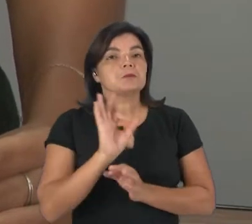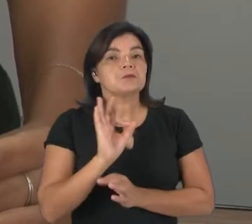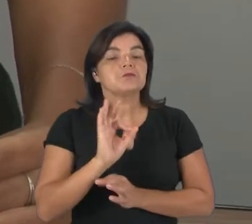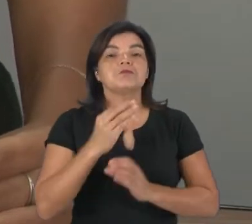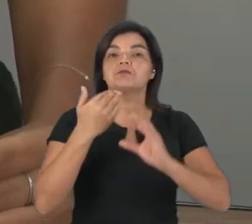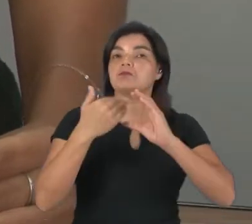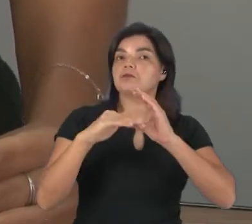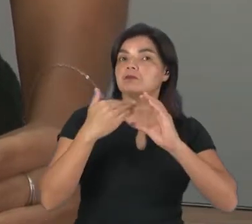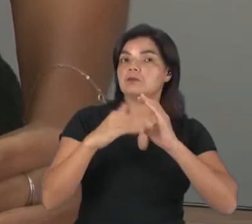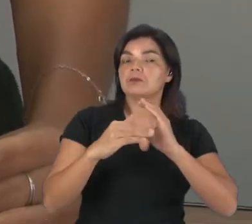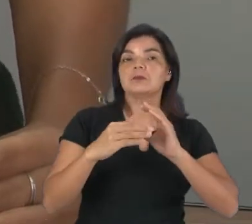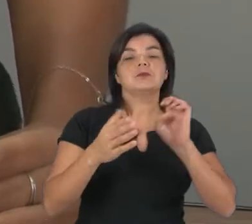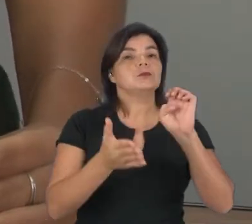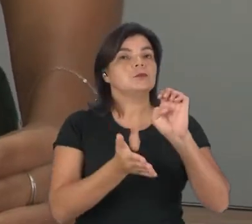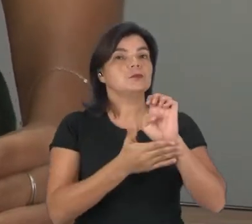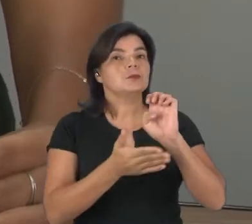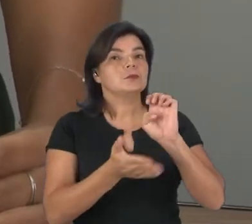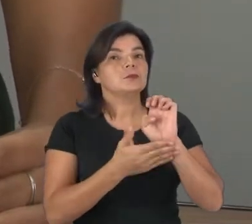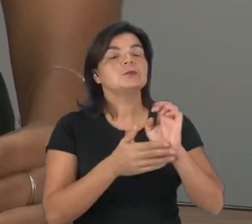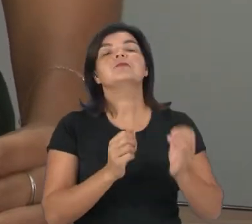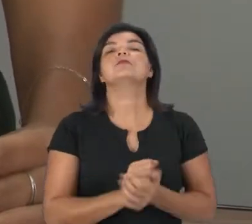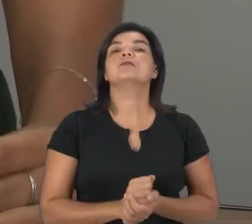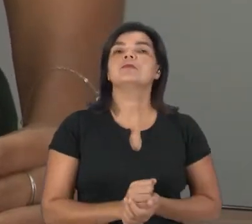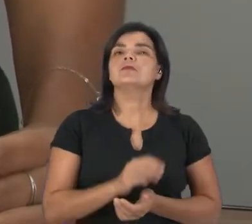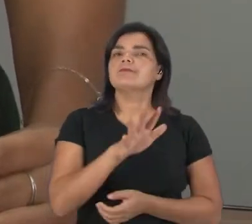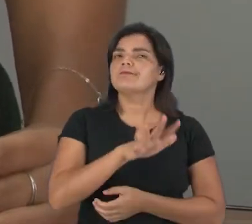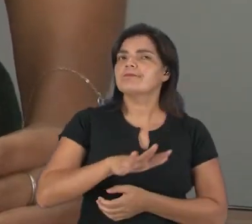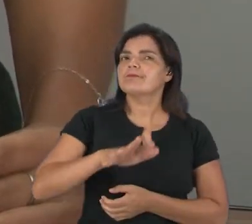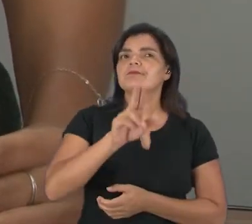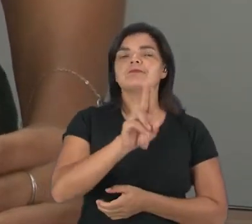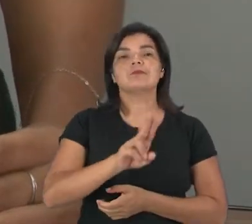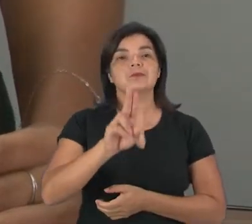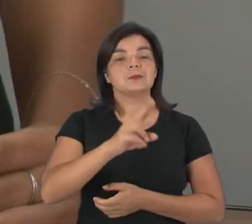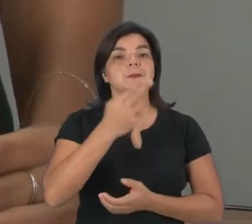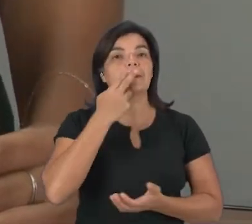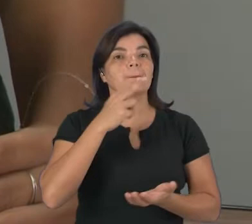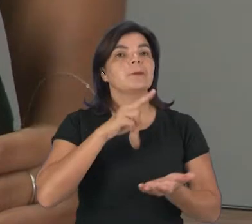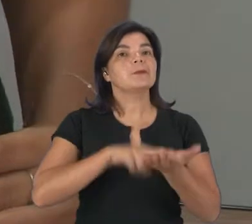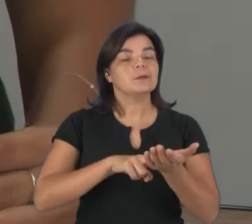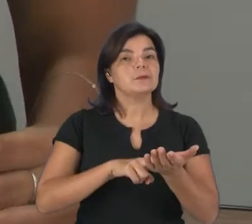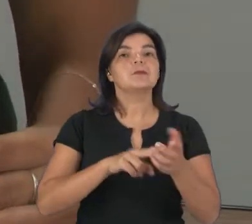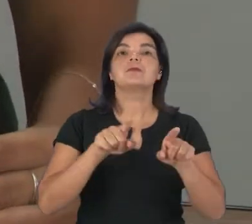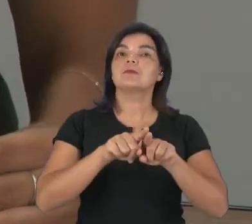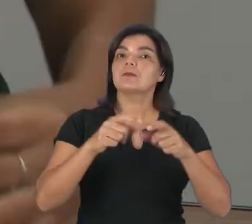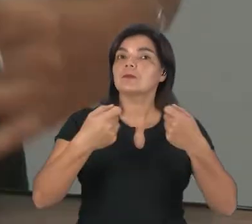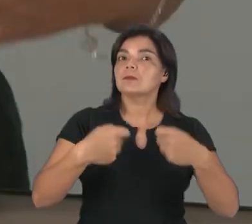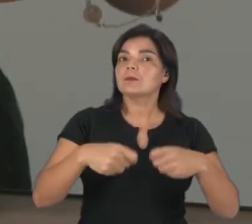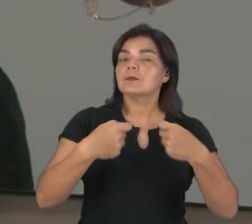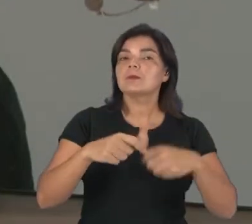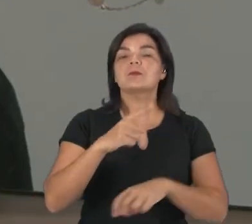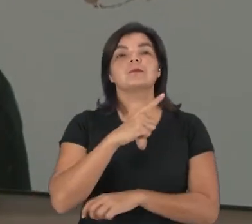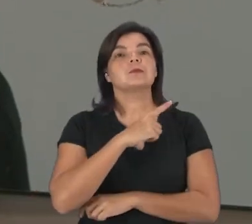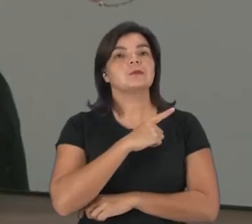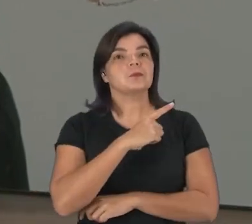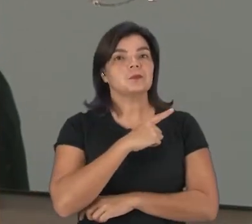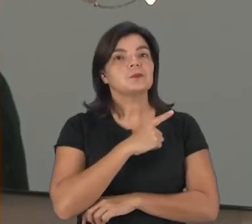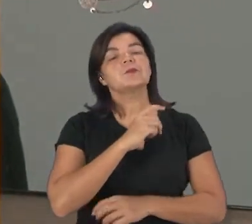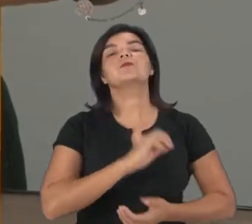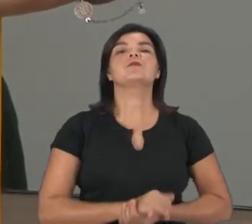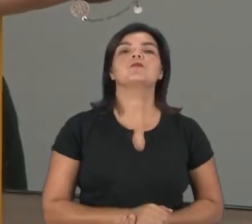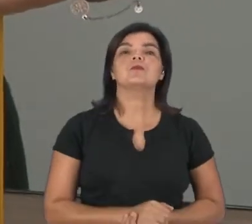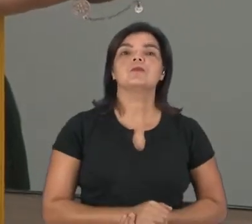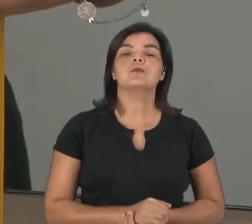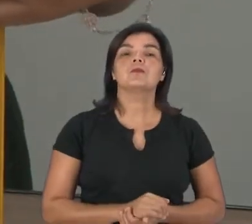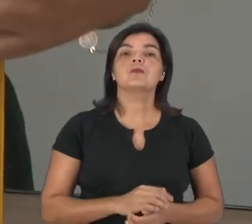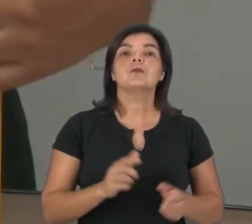quiser enviar um e-mail, ela geralmente utiliza a carta, e a carta precisa ter